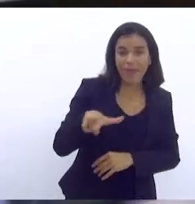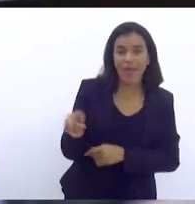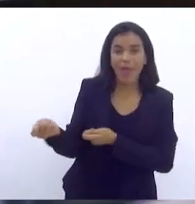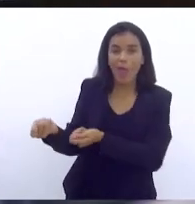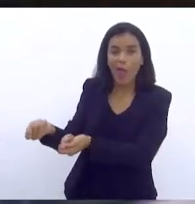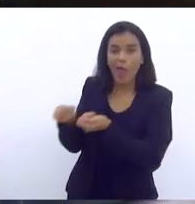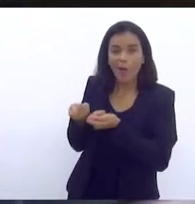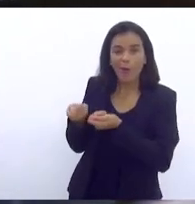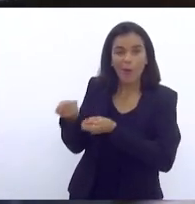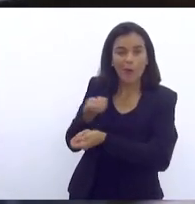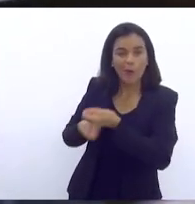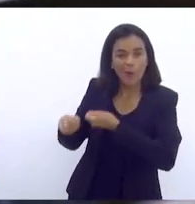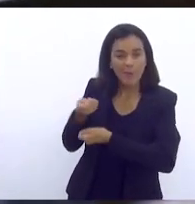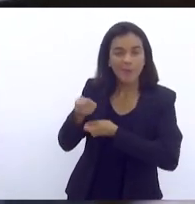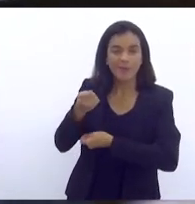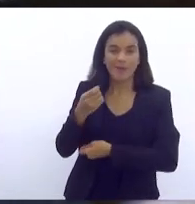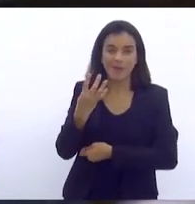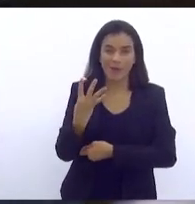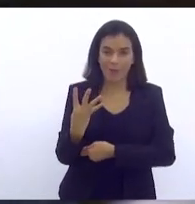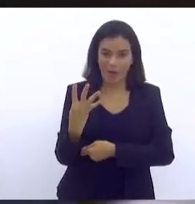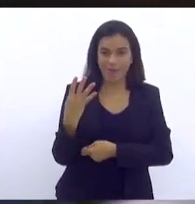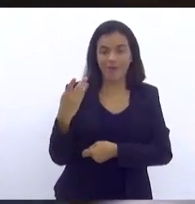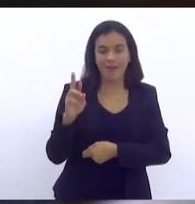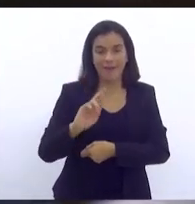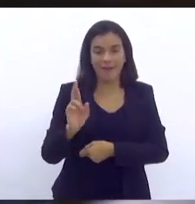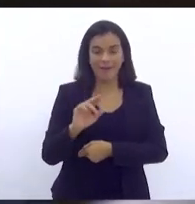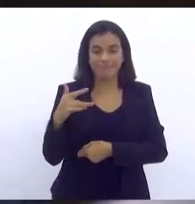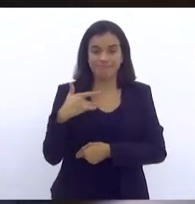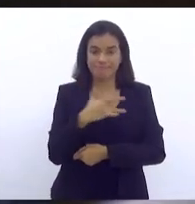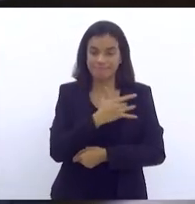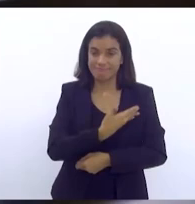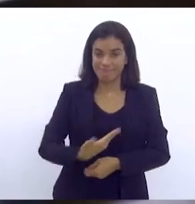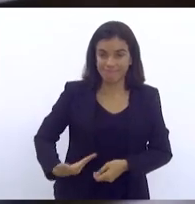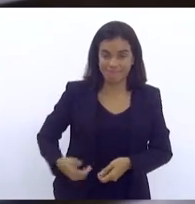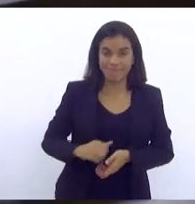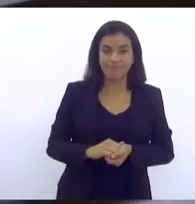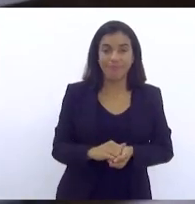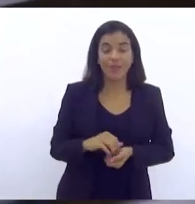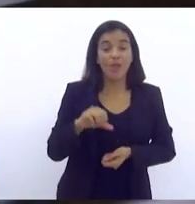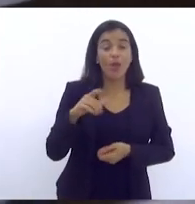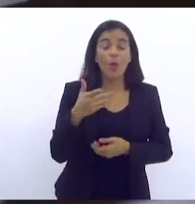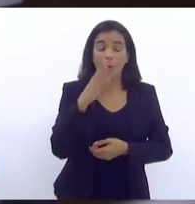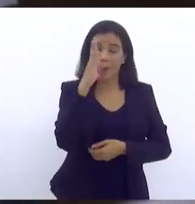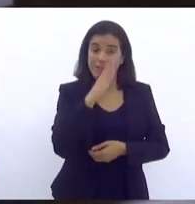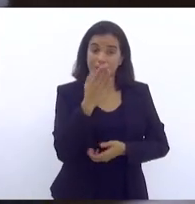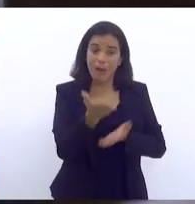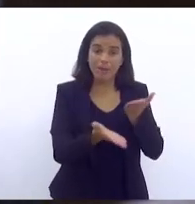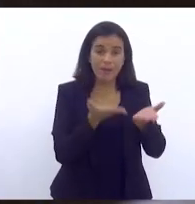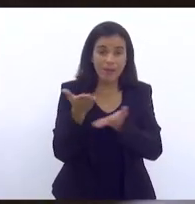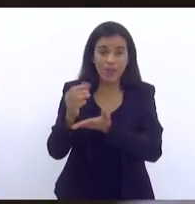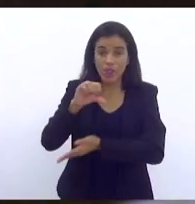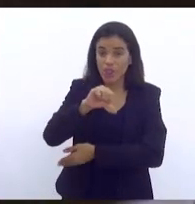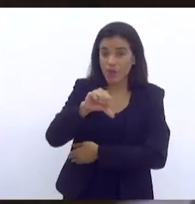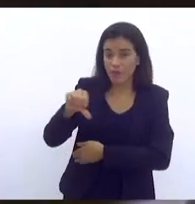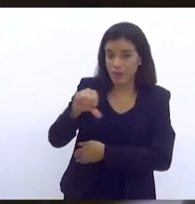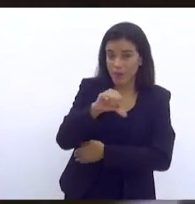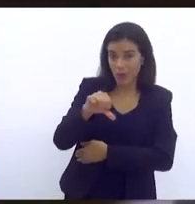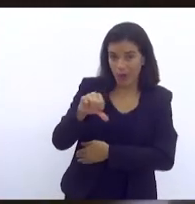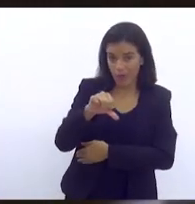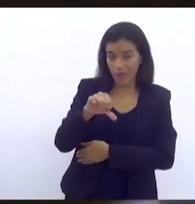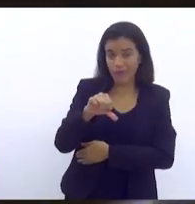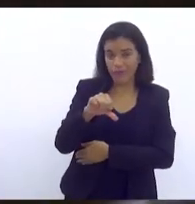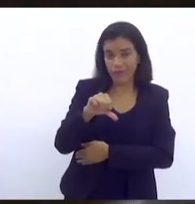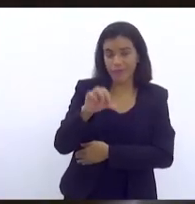pública ainda Segundo a OMS o Brasil atende 99% da sua população com ada adequada e